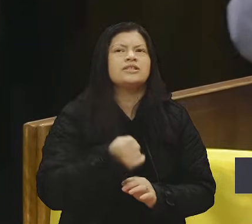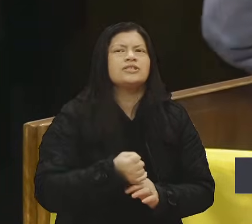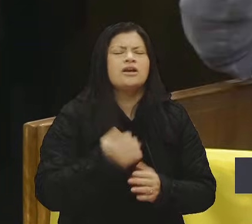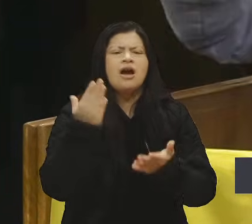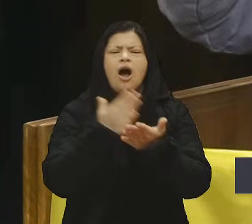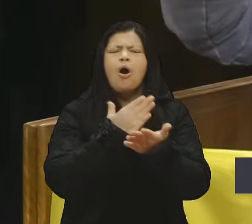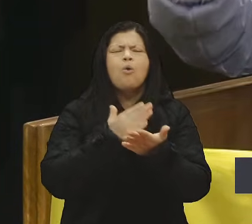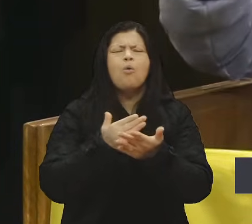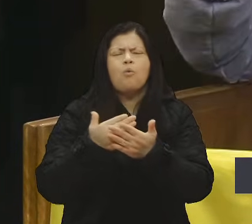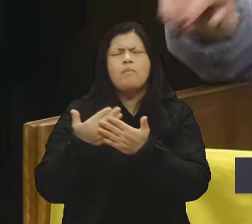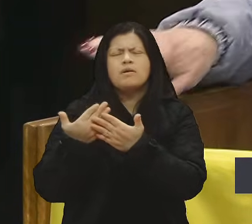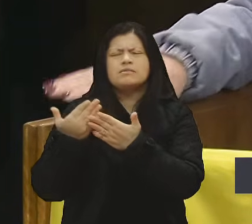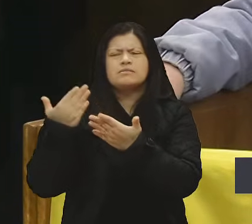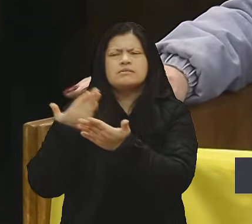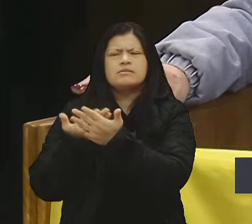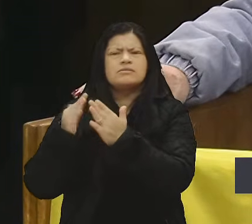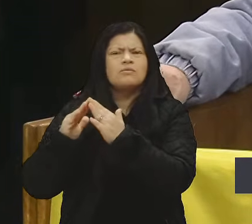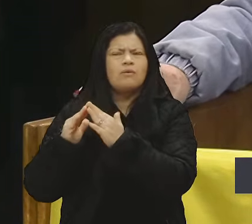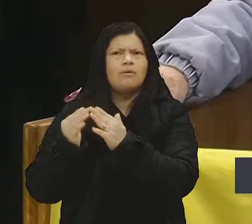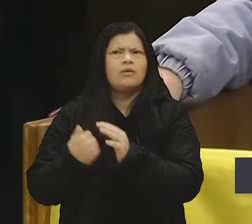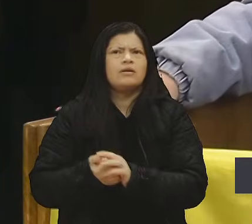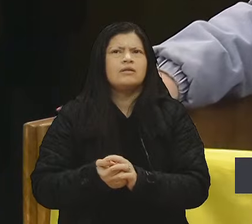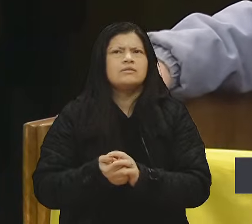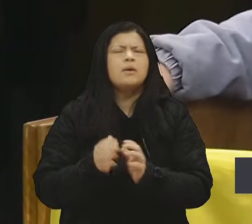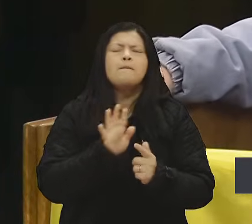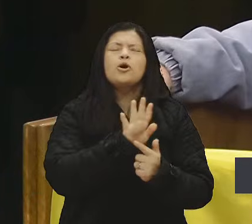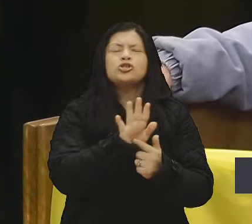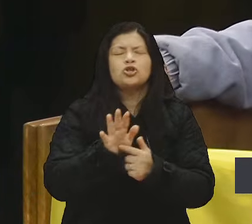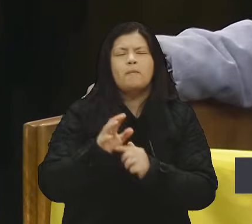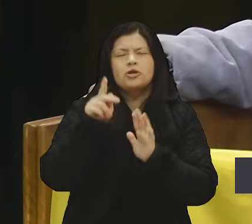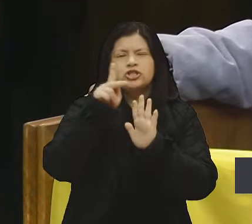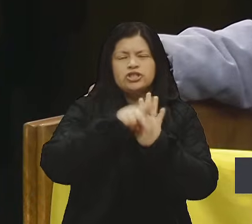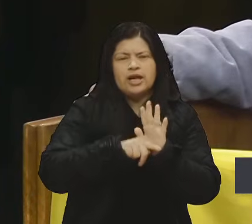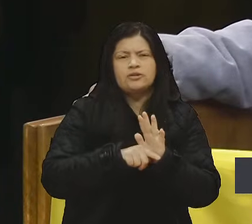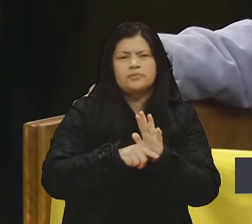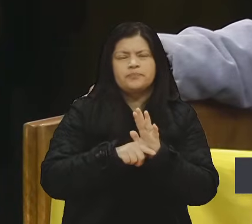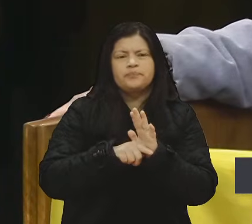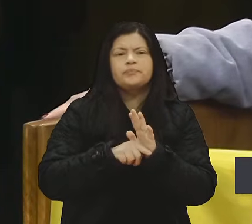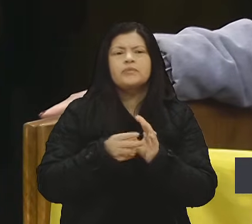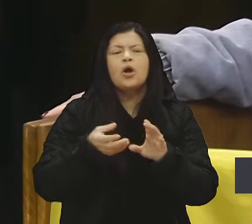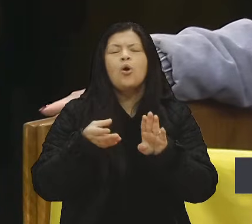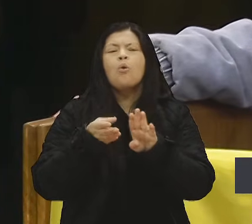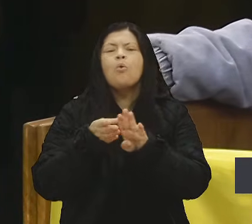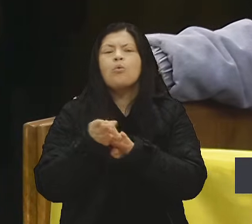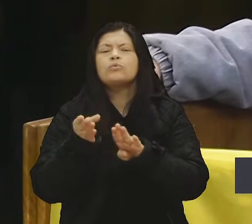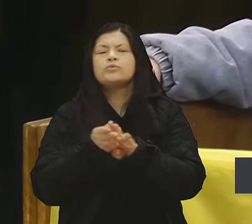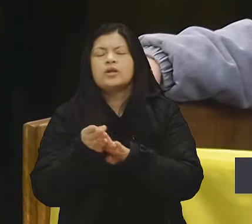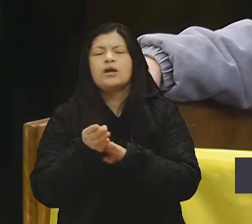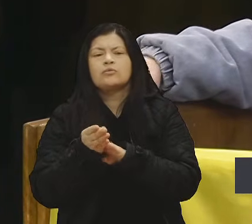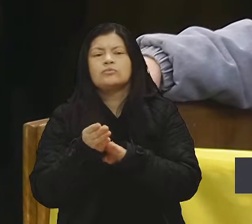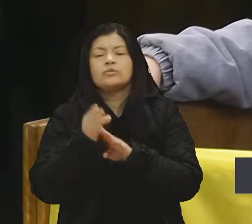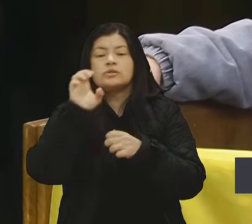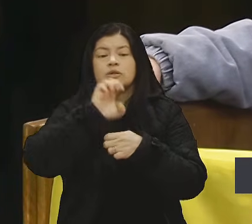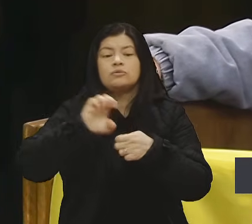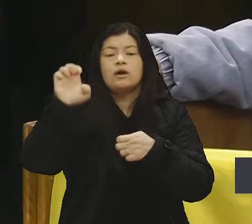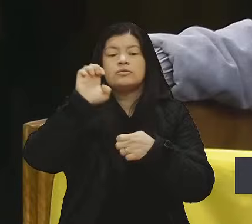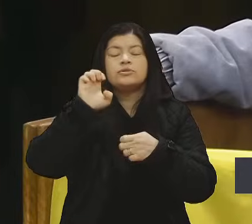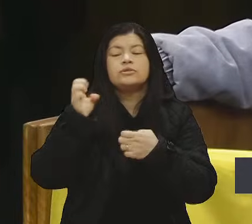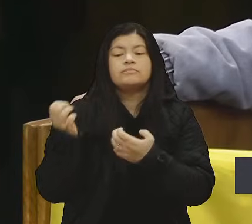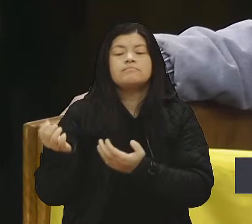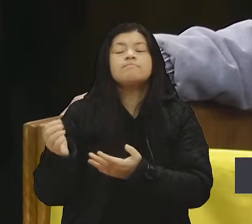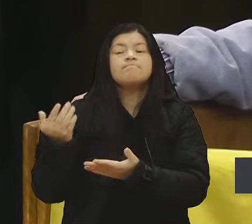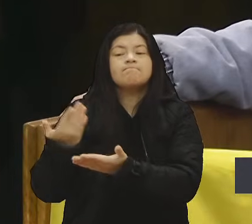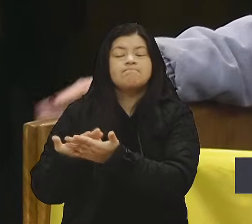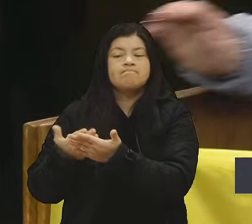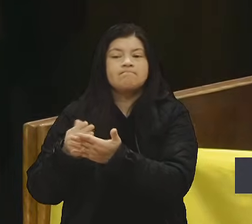escolas, quando apareceu este projeto, eu sou do Conselho Estadual da Educação, nós chamamos a secretária